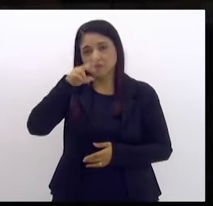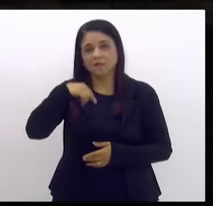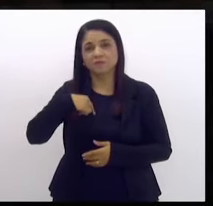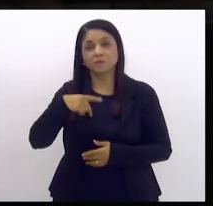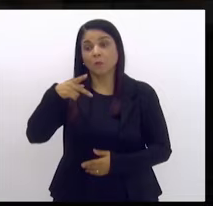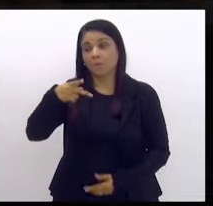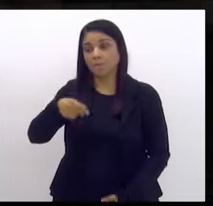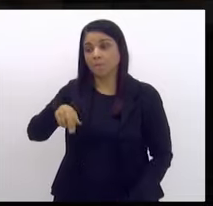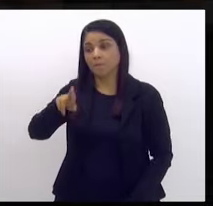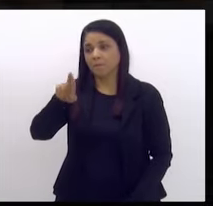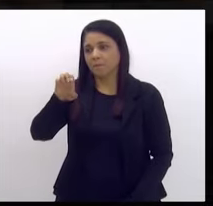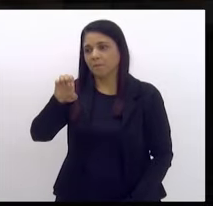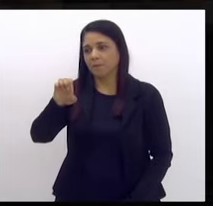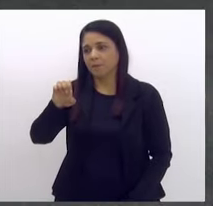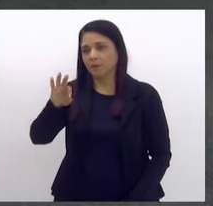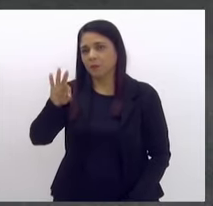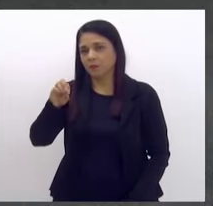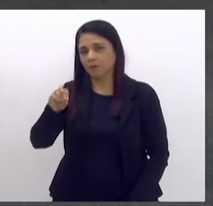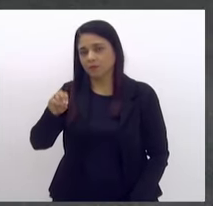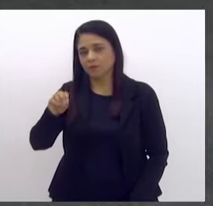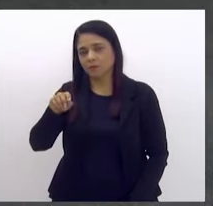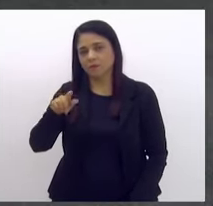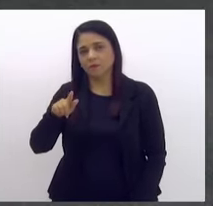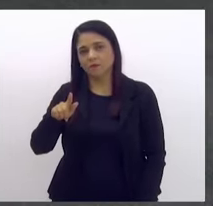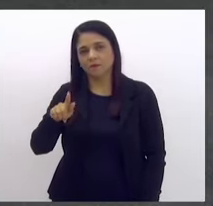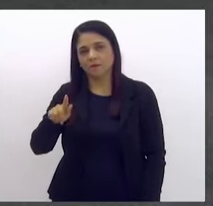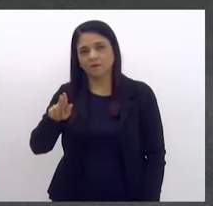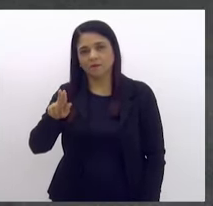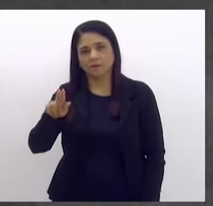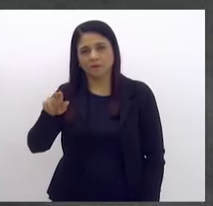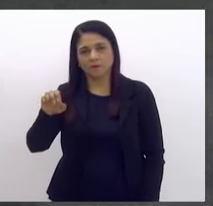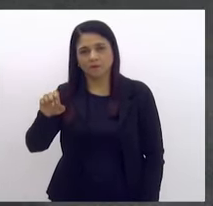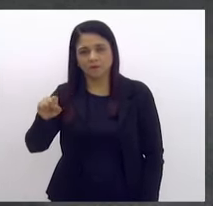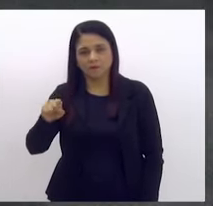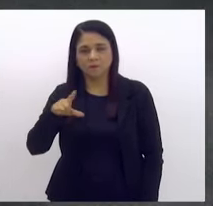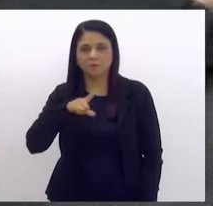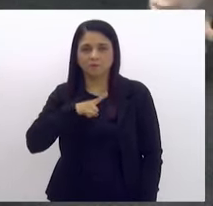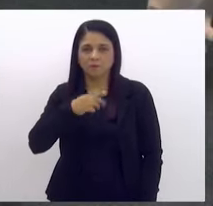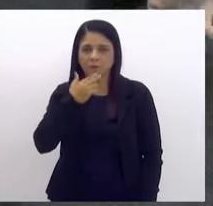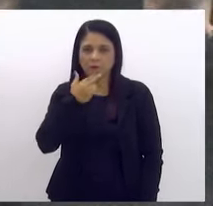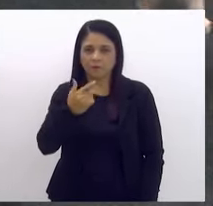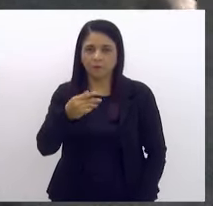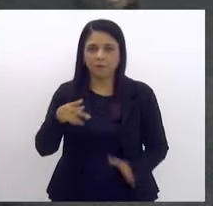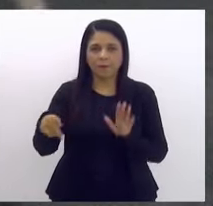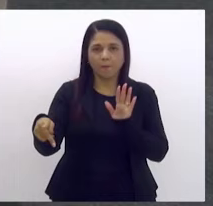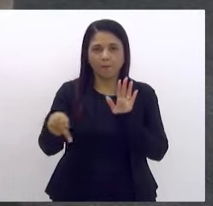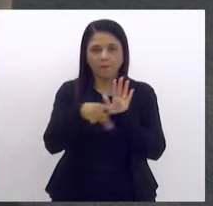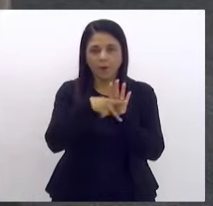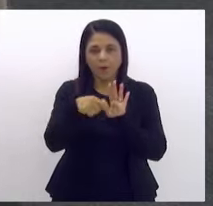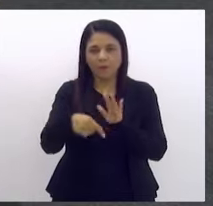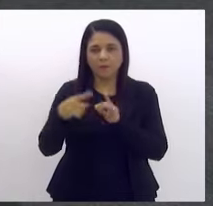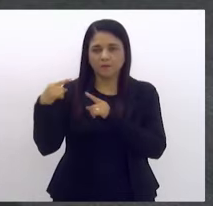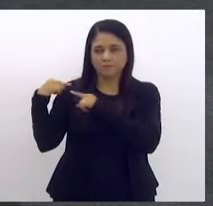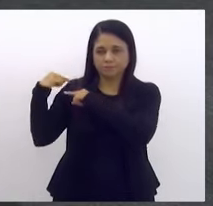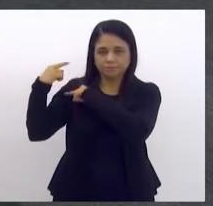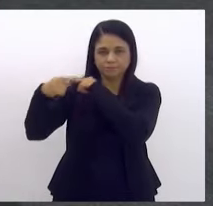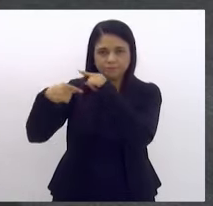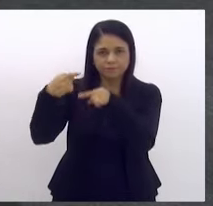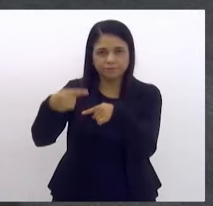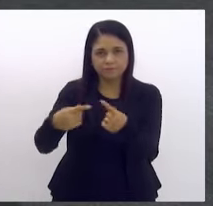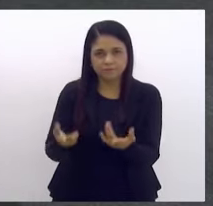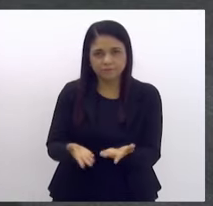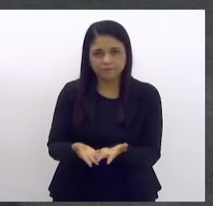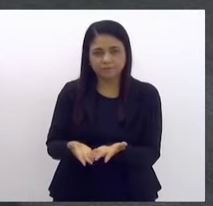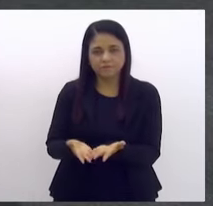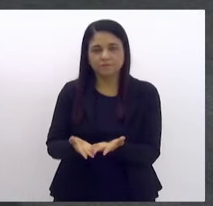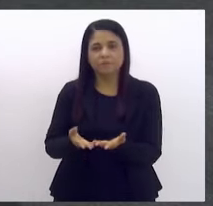português, lembrar de que existe uma língua própria, ancestral, que foi e que